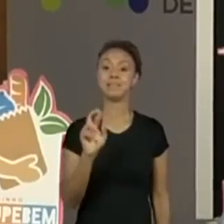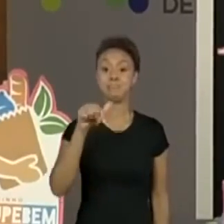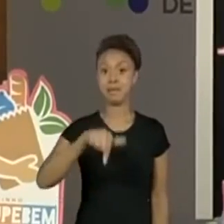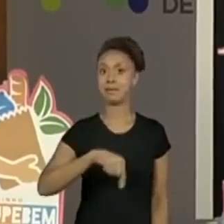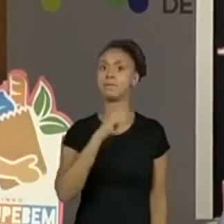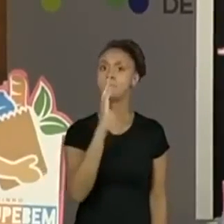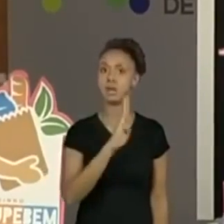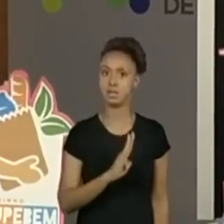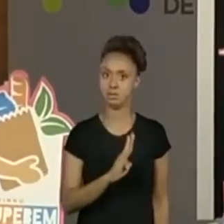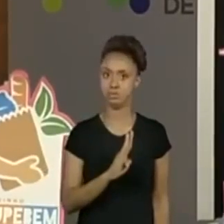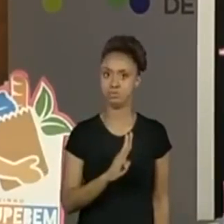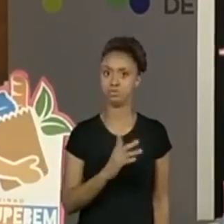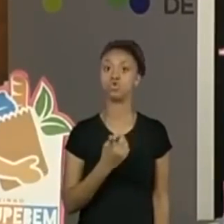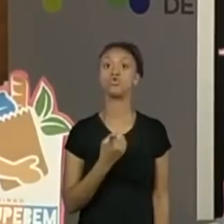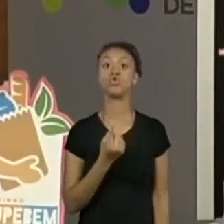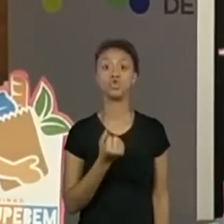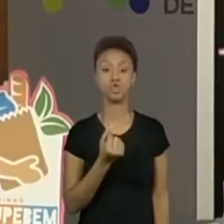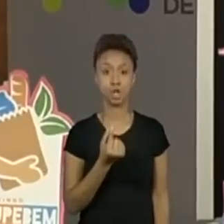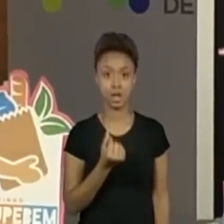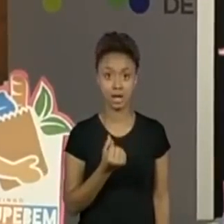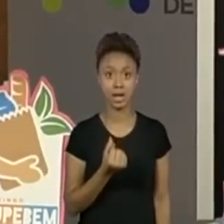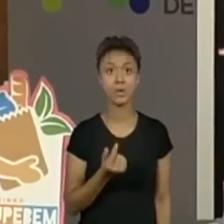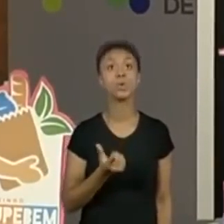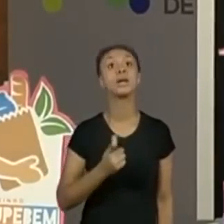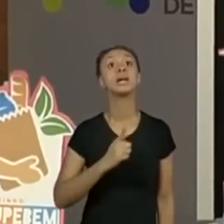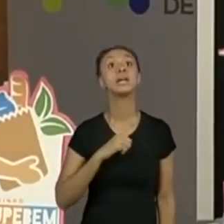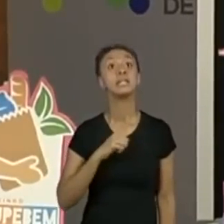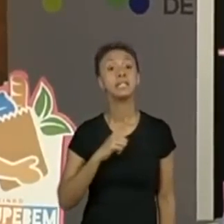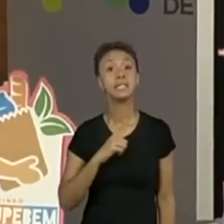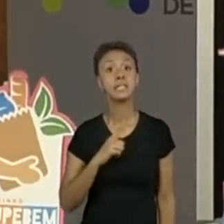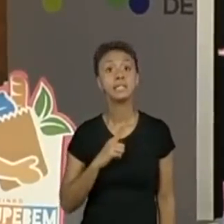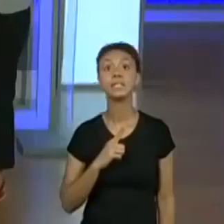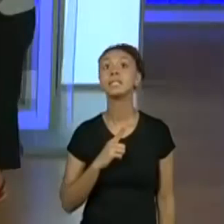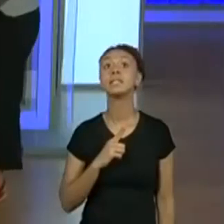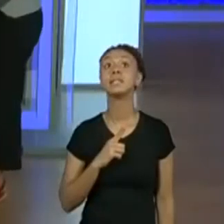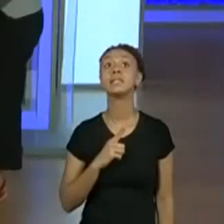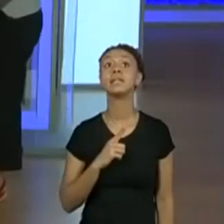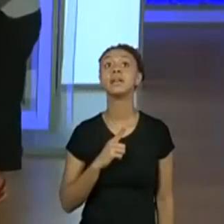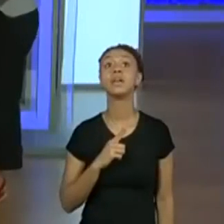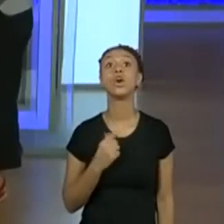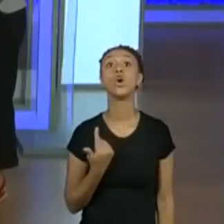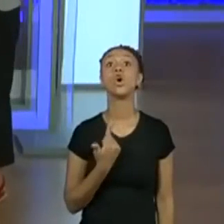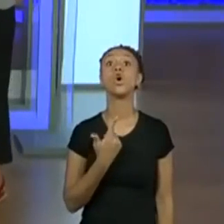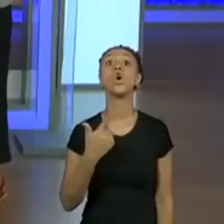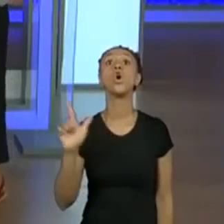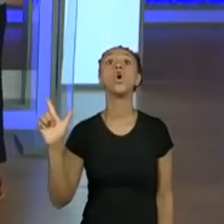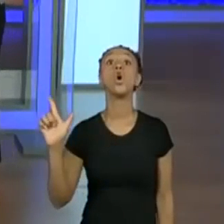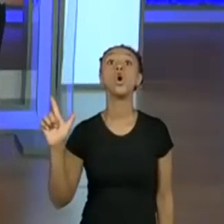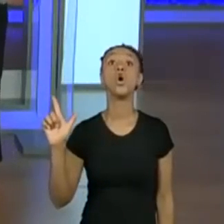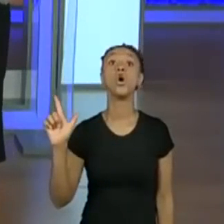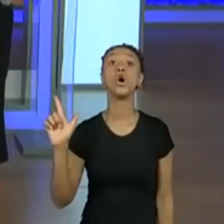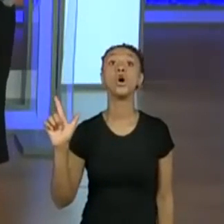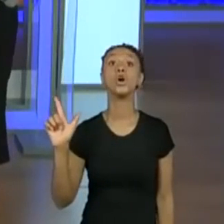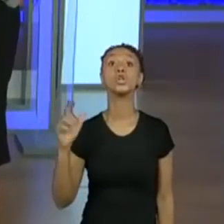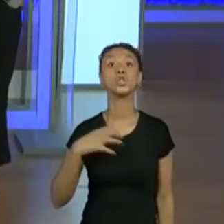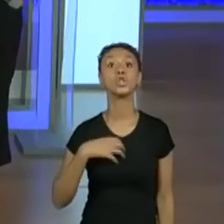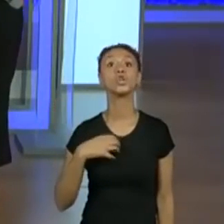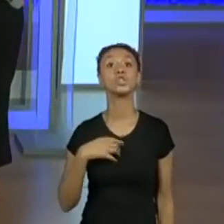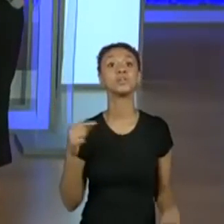que equivale a esse mesmo valor? Sim. Temos, não é? Temos, sim. Pode mostrar aí para nós, Pro, essa por favor.